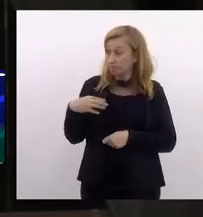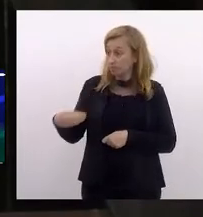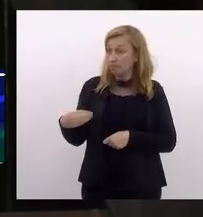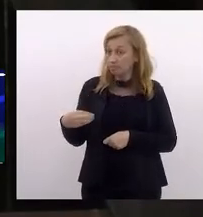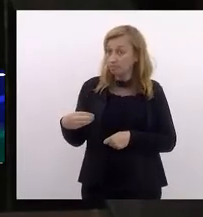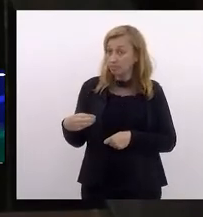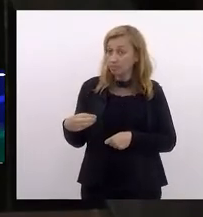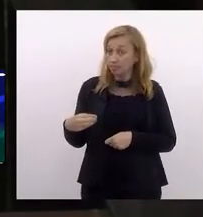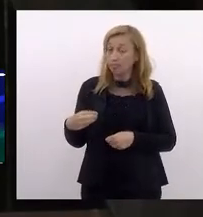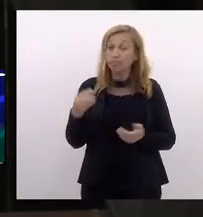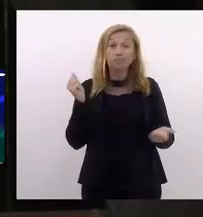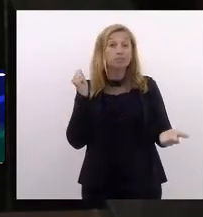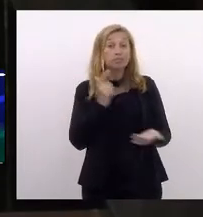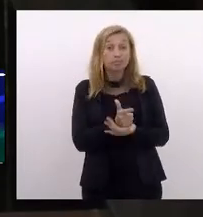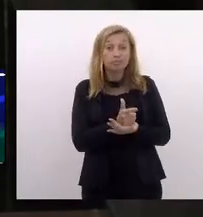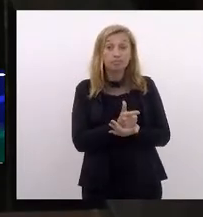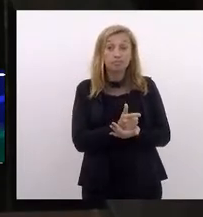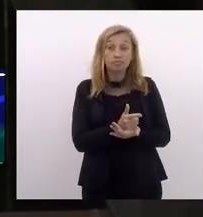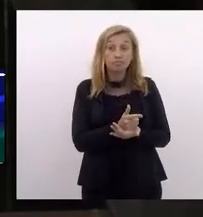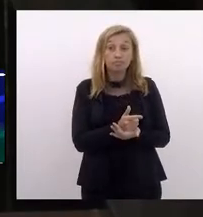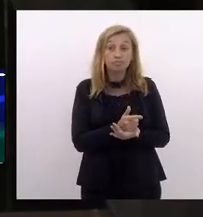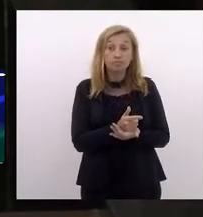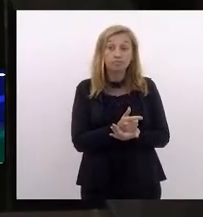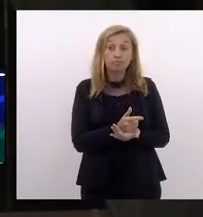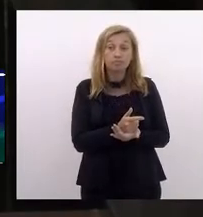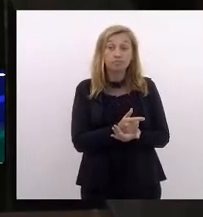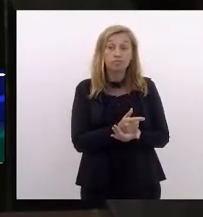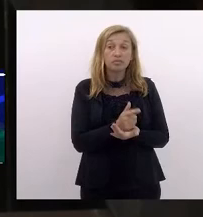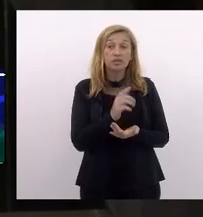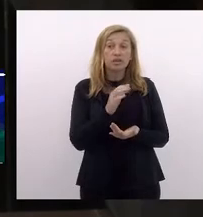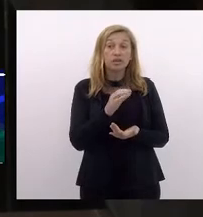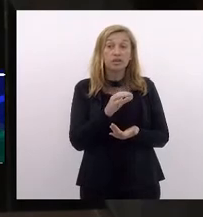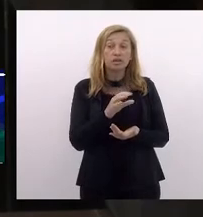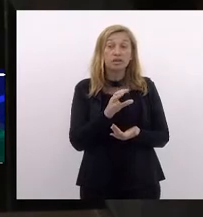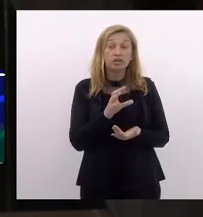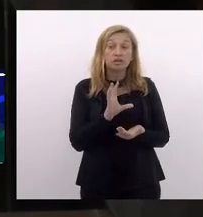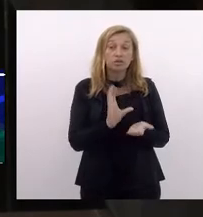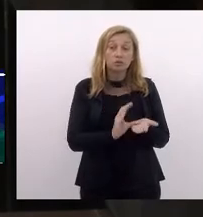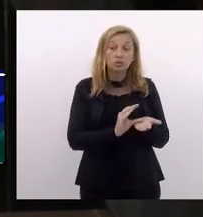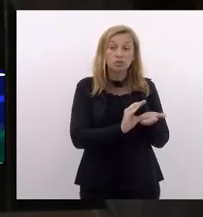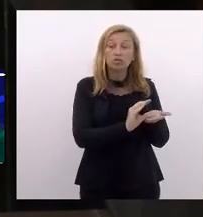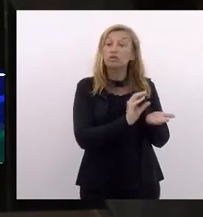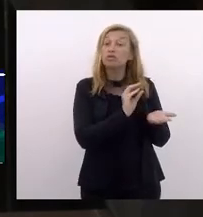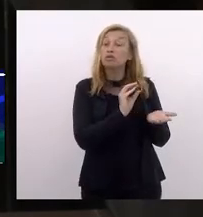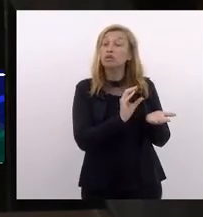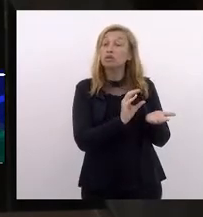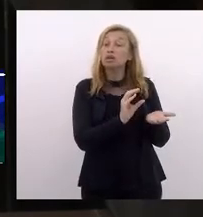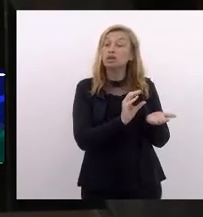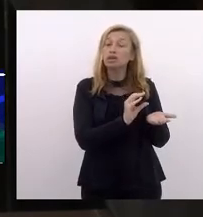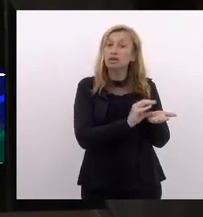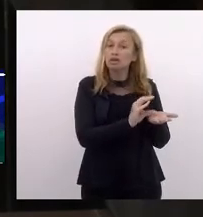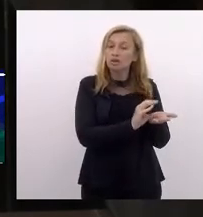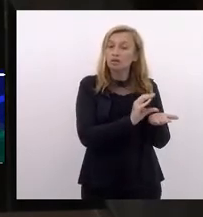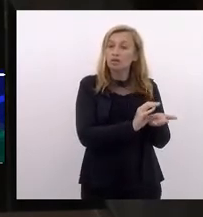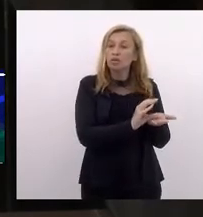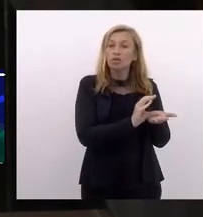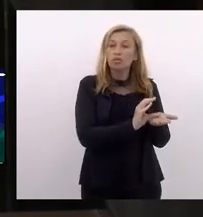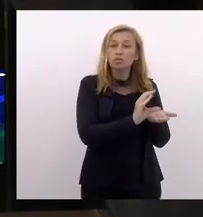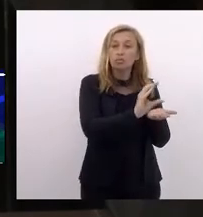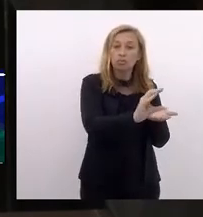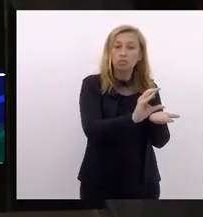excelência que acabou de pagar uma chamada com chamado o saldo do fundeb o bônus expressivo para os profissionais da educação